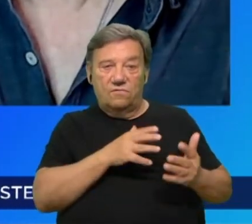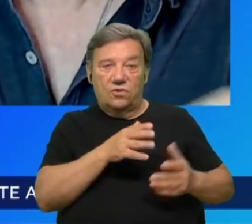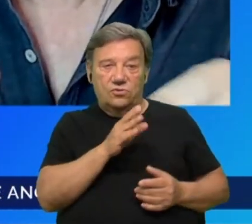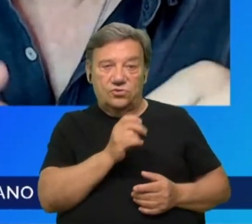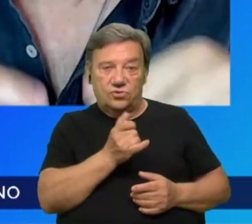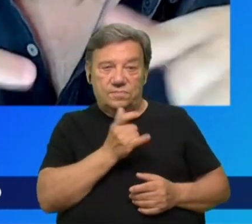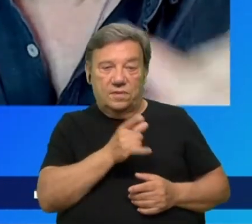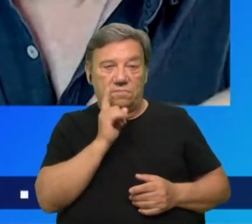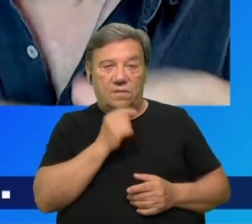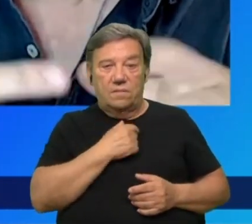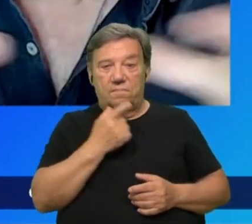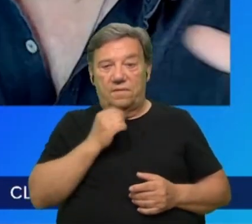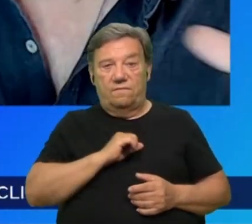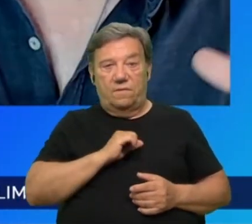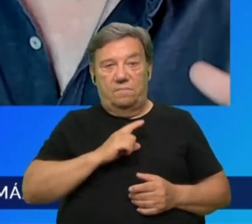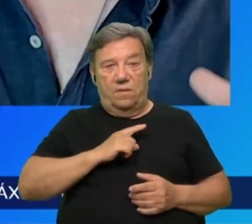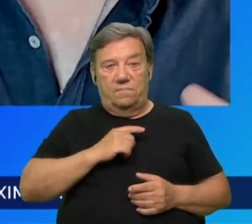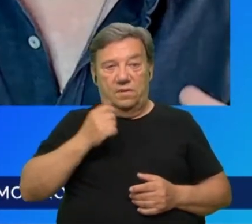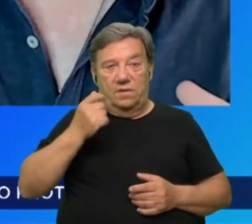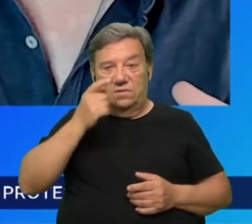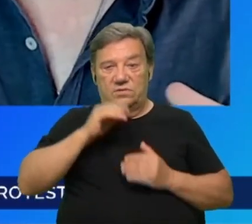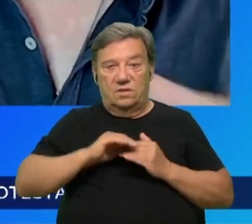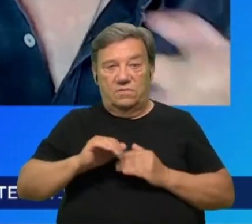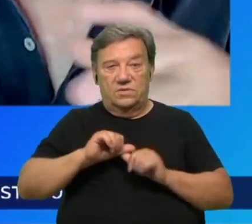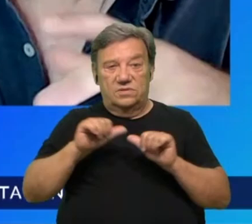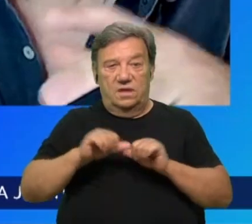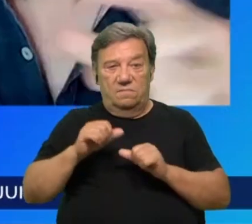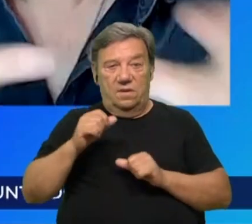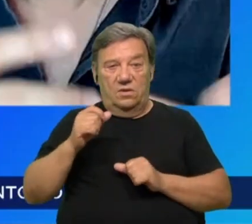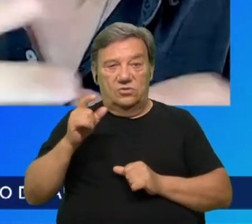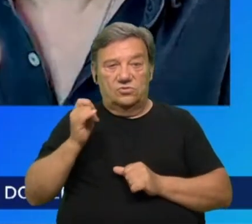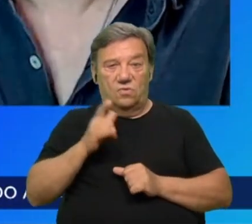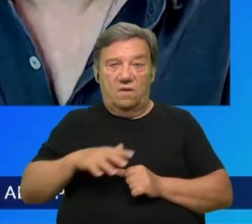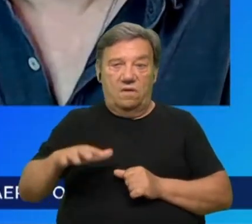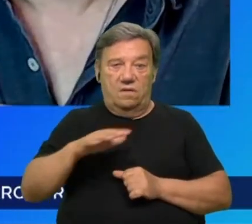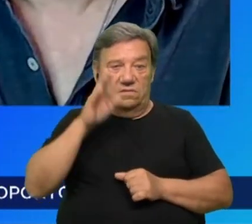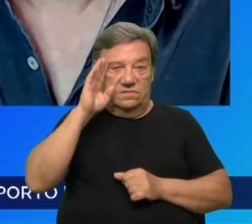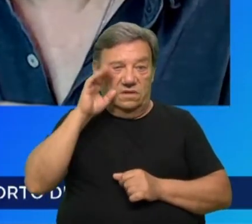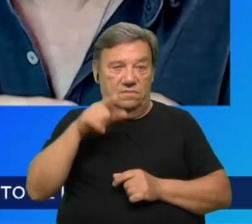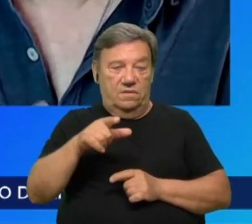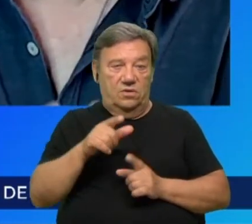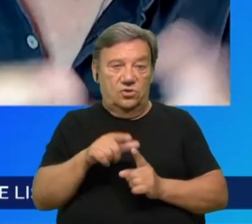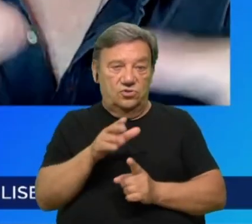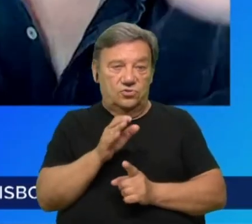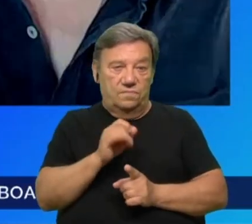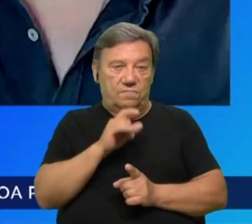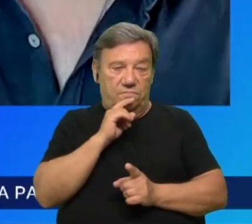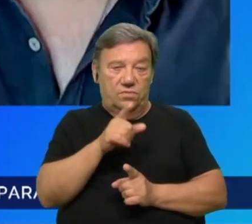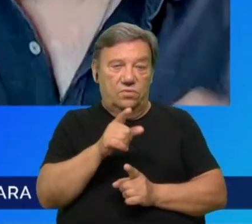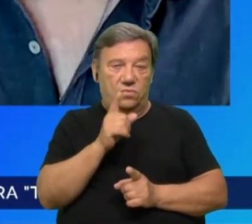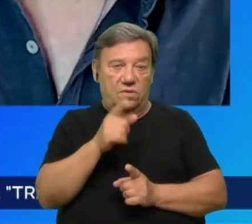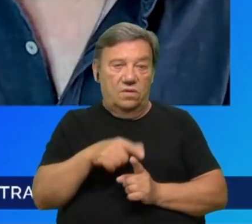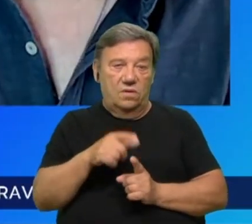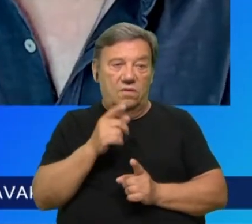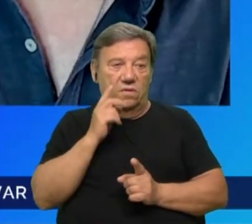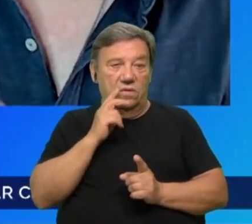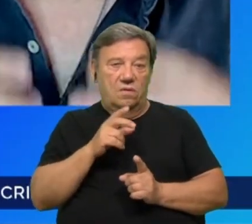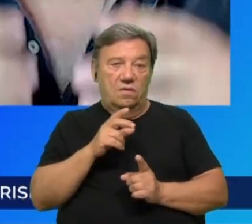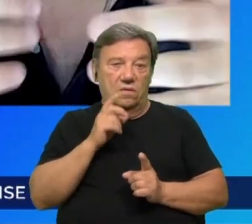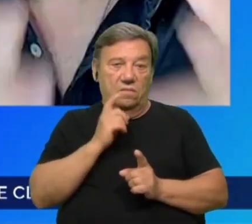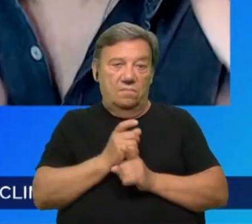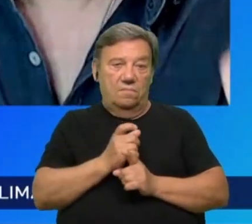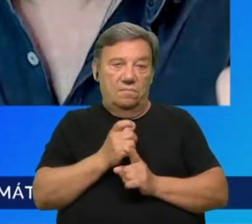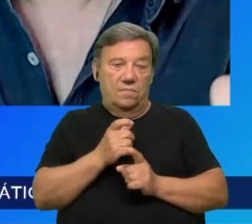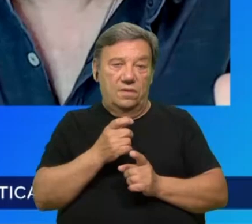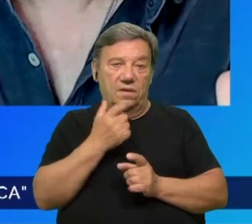Júpiter é fundamental para percebermos a própria estabilidade do sistema solar, porque nós sabemos que Júpiter pode ser um protetor de